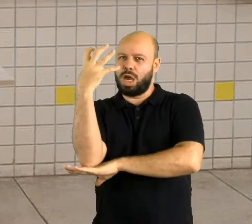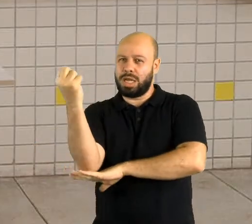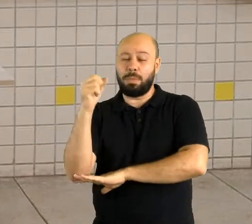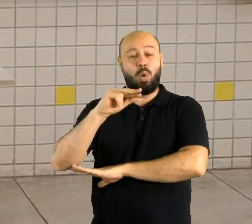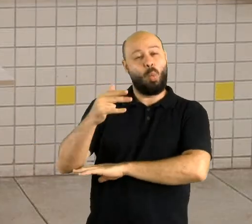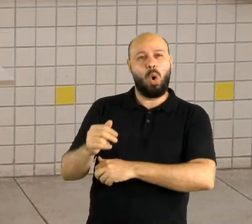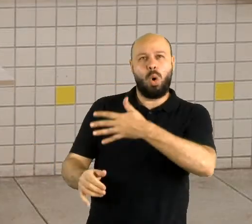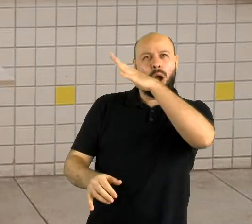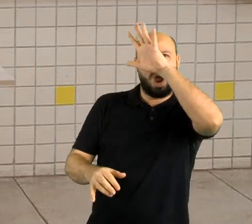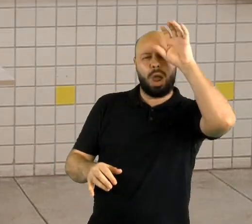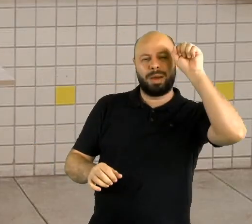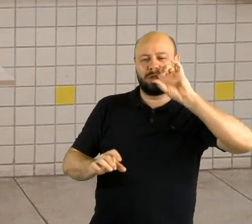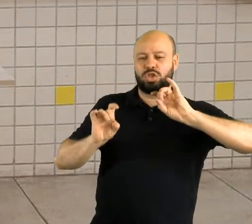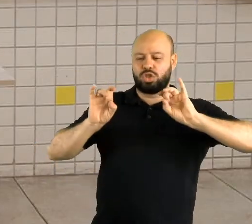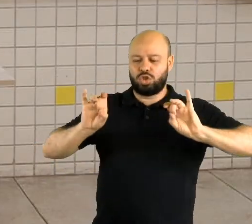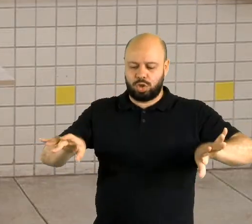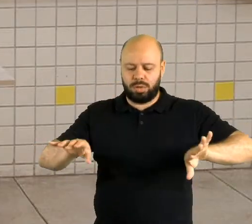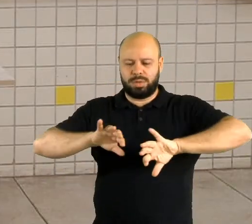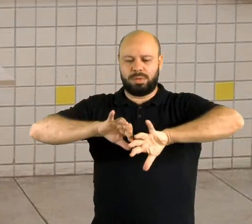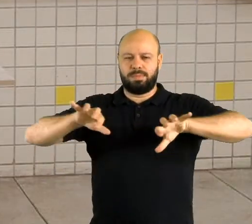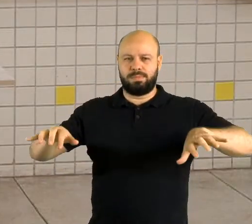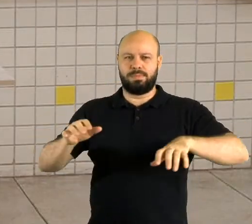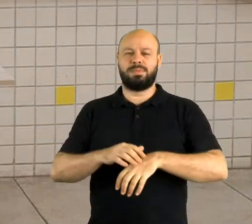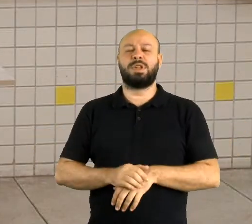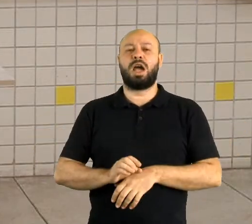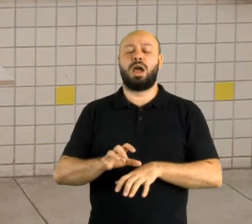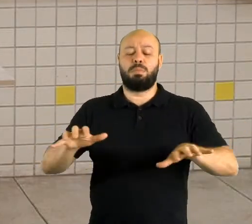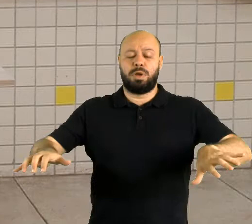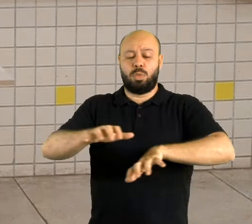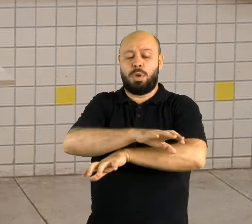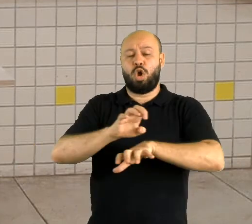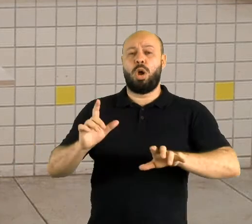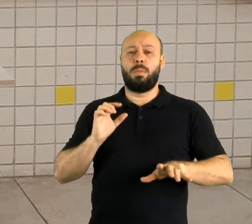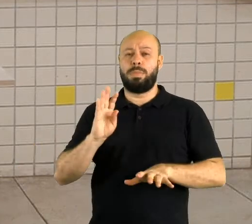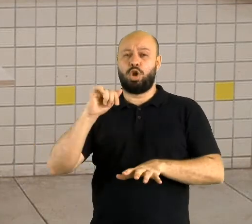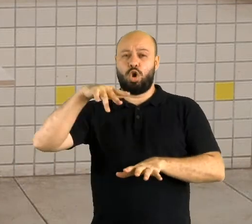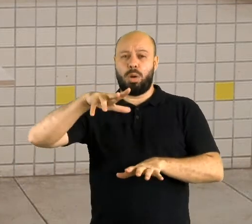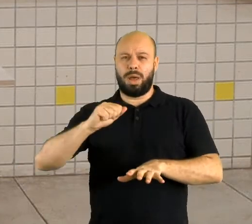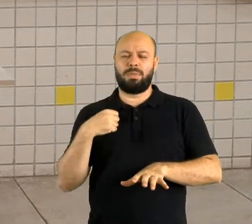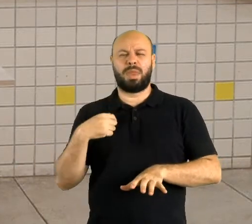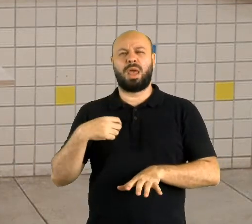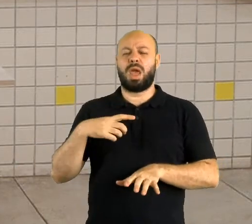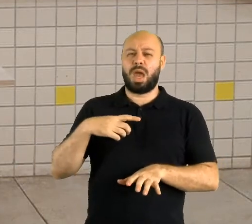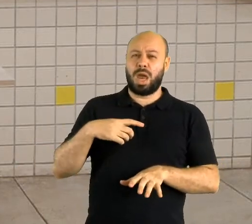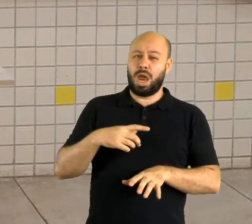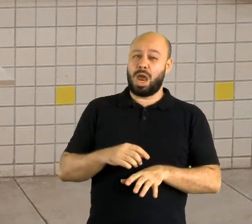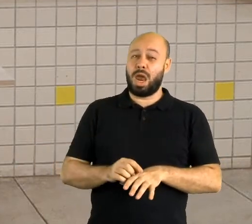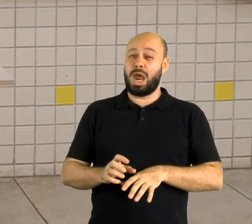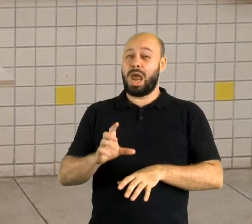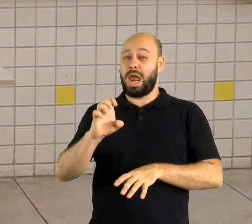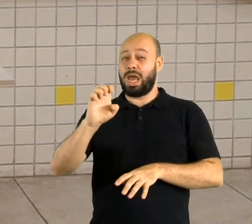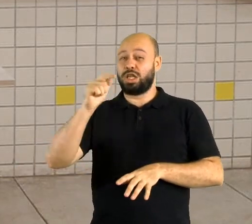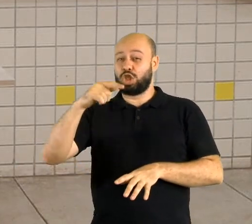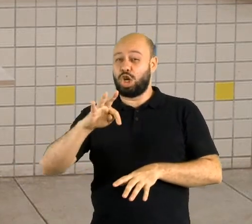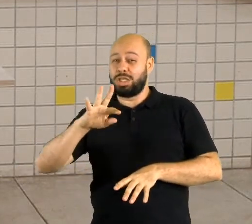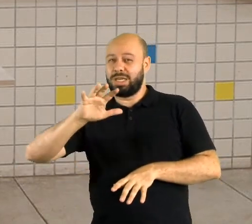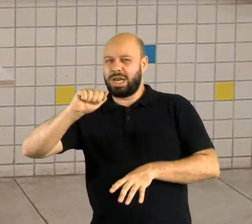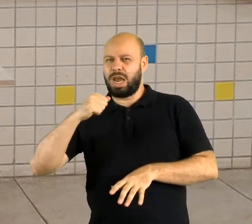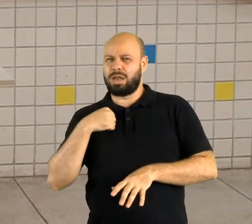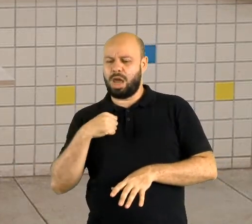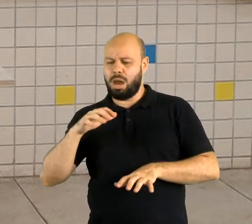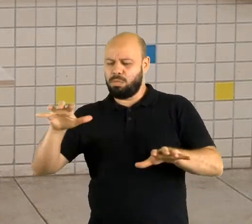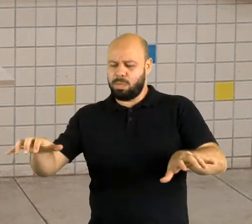é que é daquele bioma. Ao contrário de nativas, são as exóticas, que são trazidas de outros